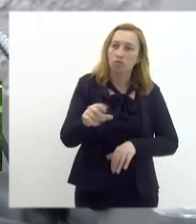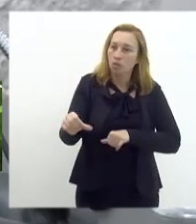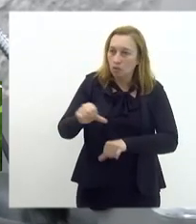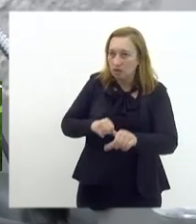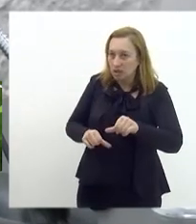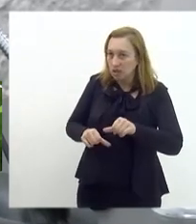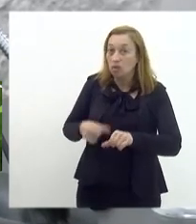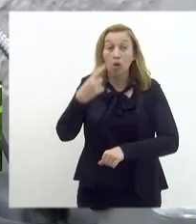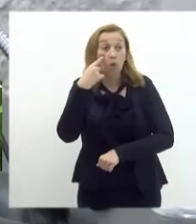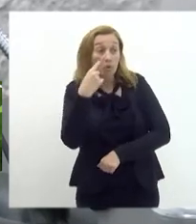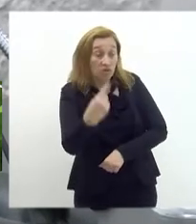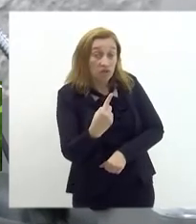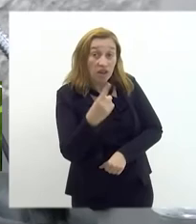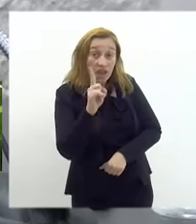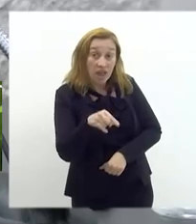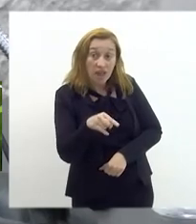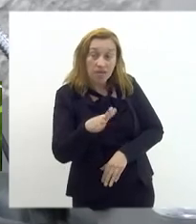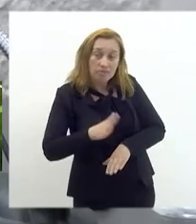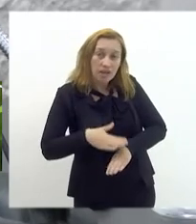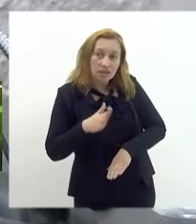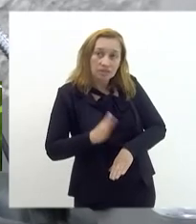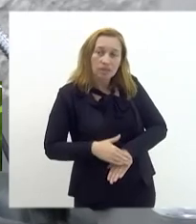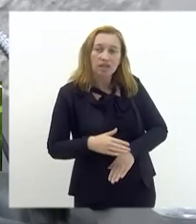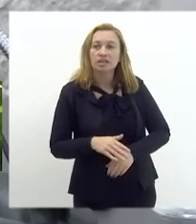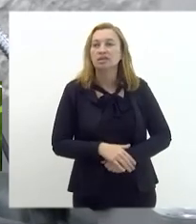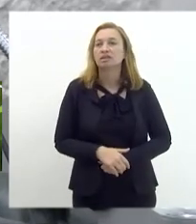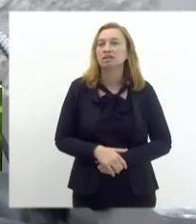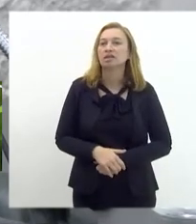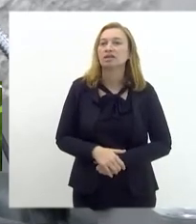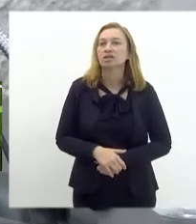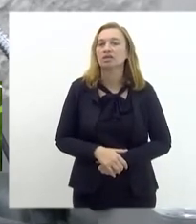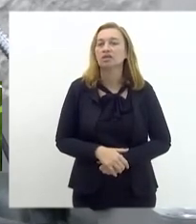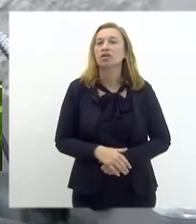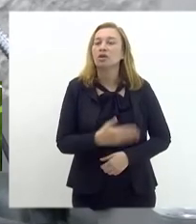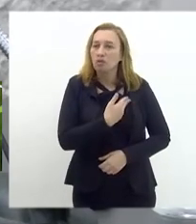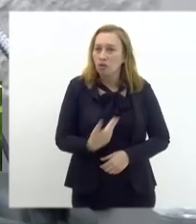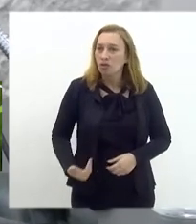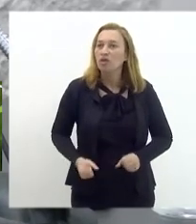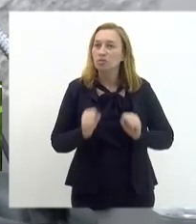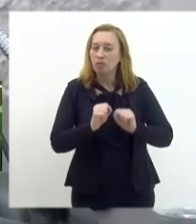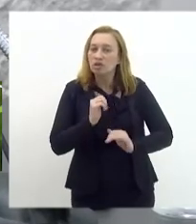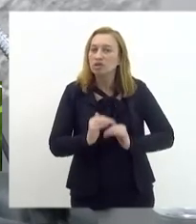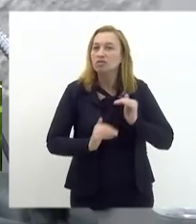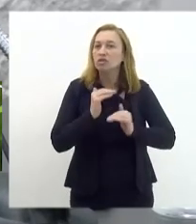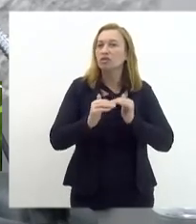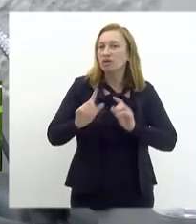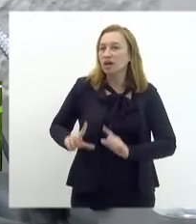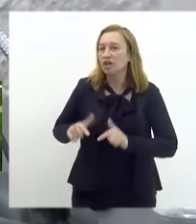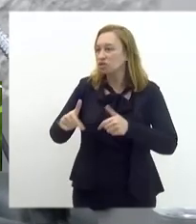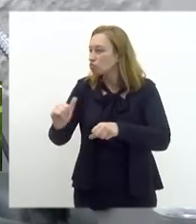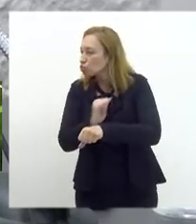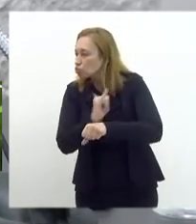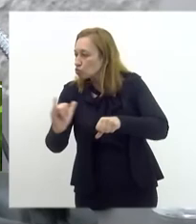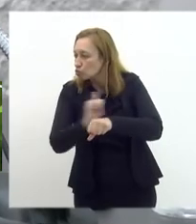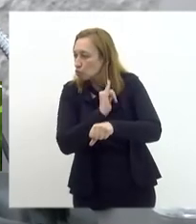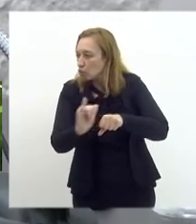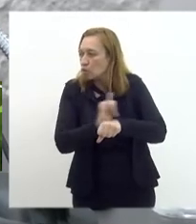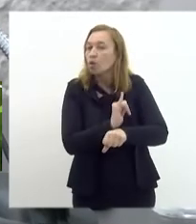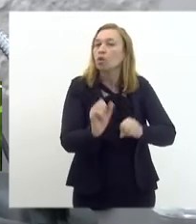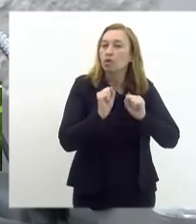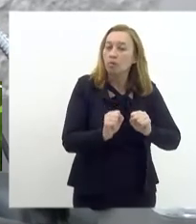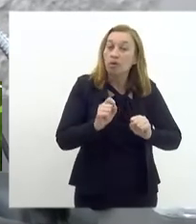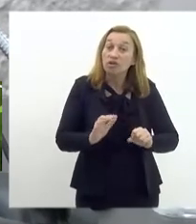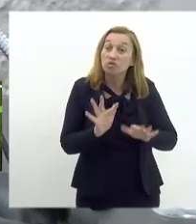que eu quero ver cada vez mais é que o governo possa desenvolver ações, estratégias que possam, lá